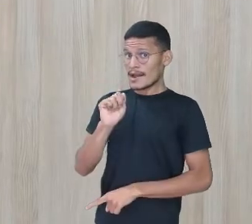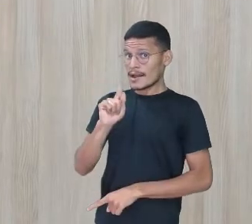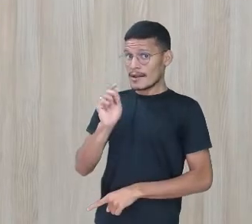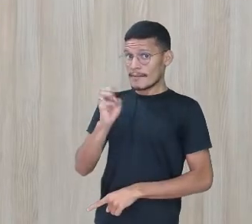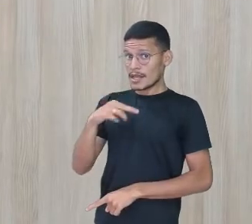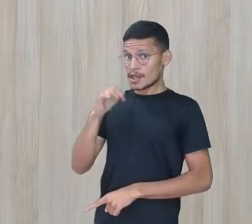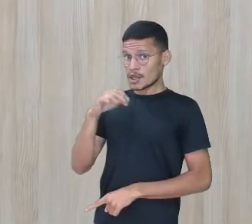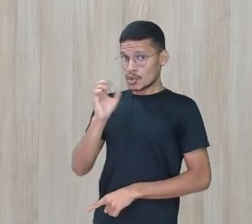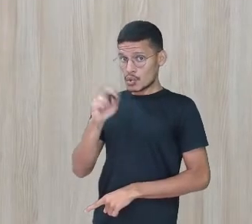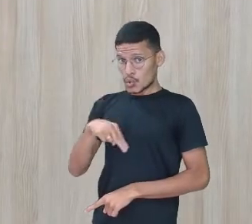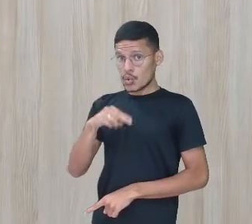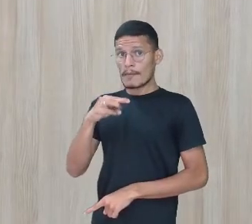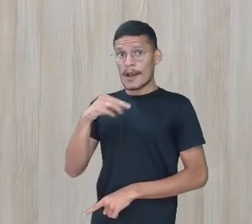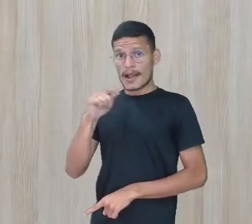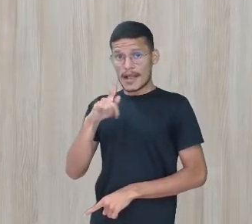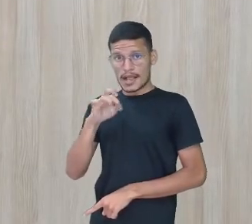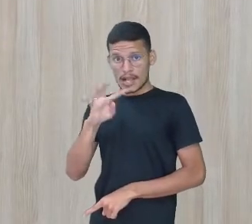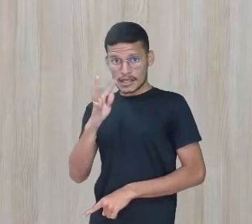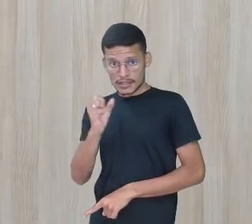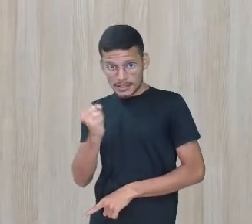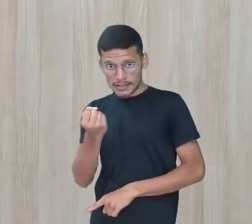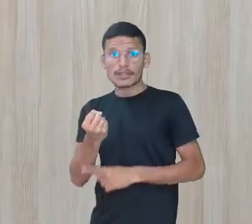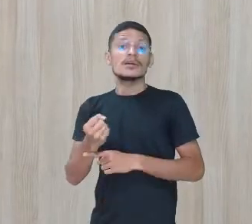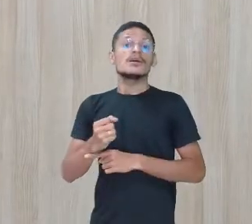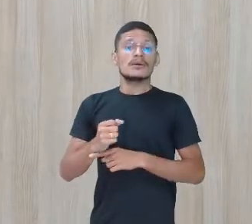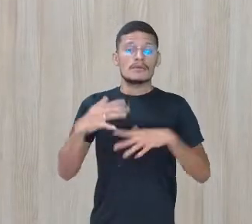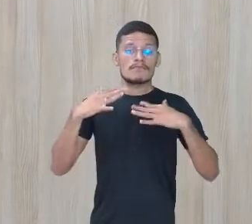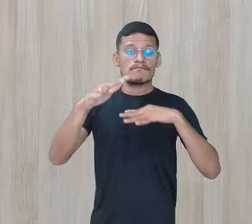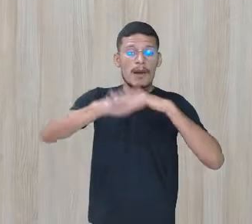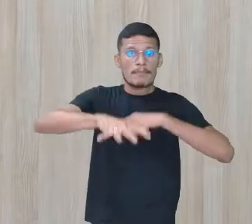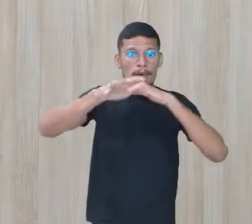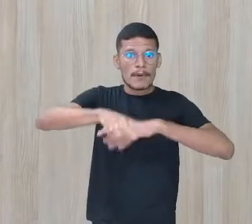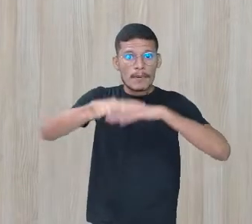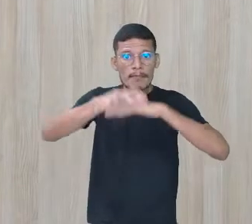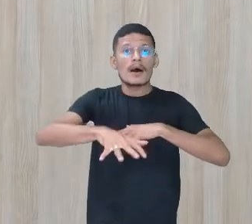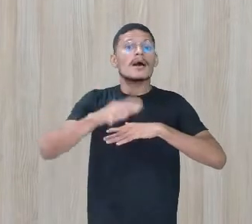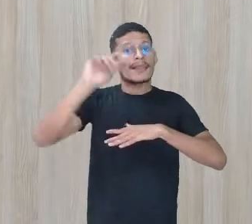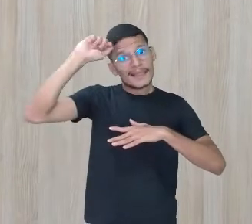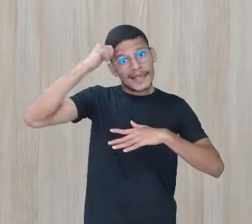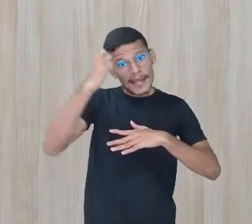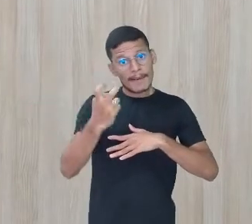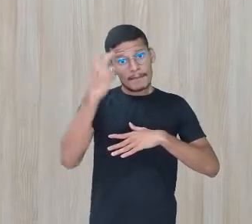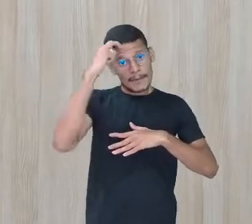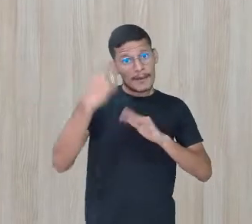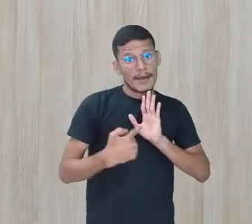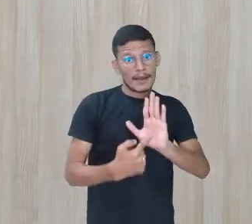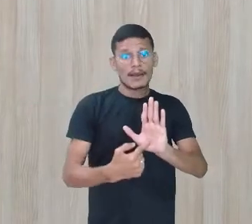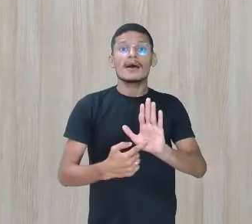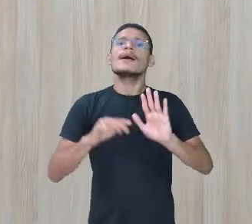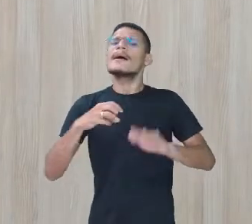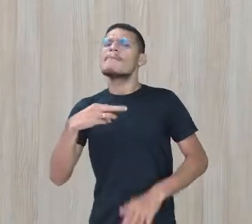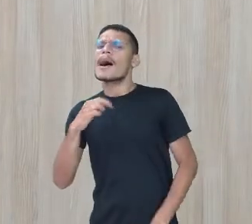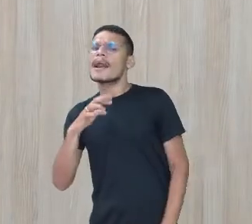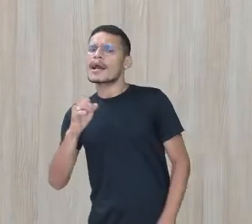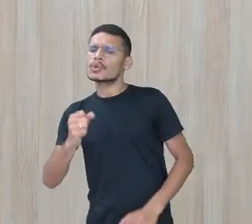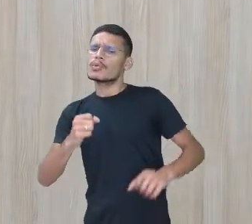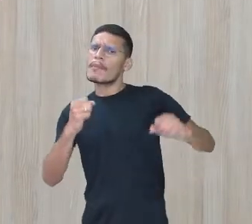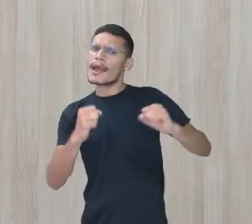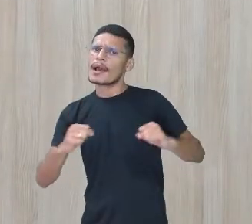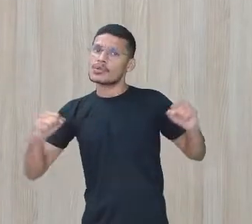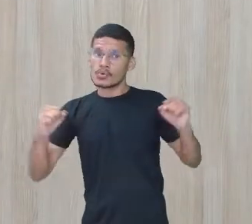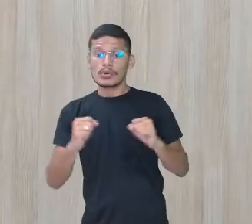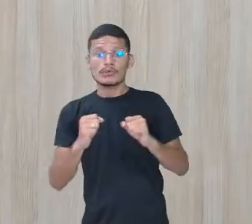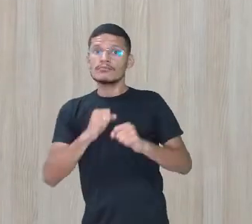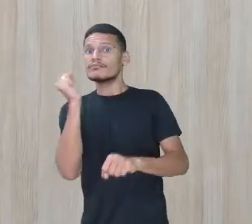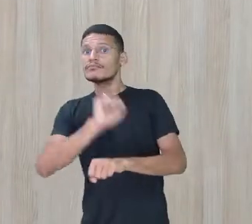as manifestações culturais negras, né, o próprio maracatu, por exemplo, era bastante reprimido, mas não só durante o governo Agamenon. Ao longo